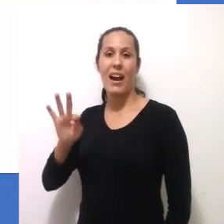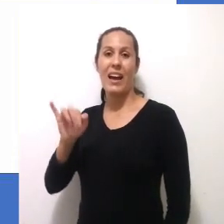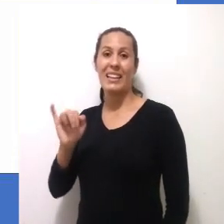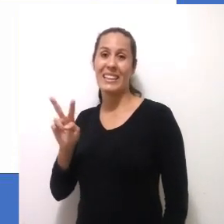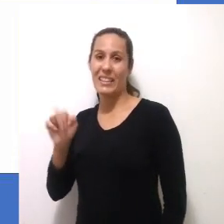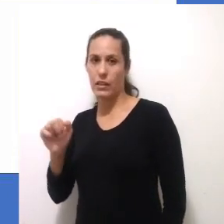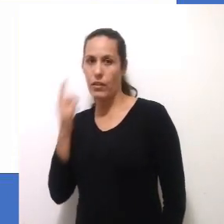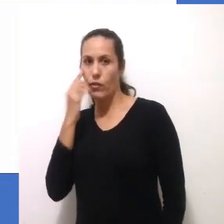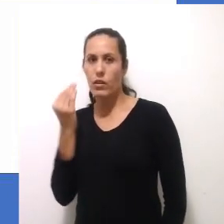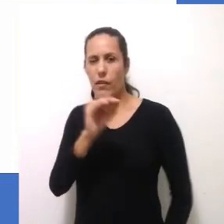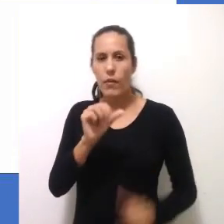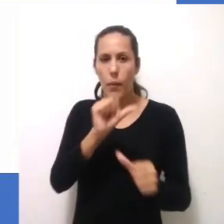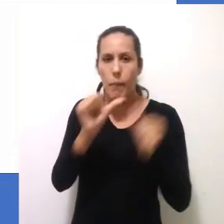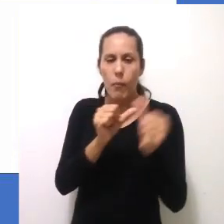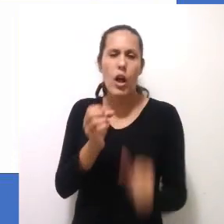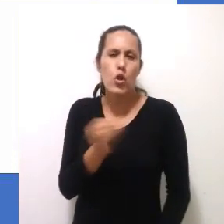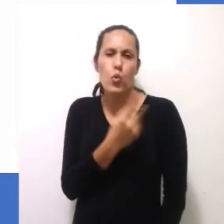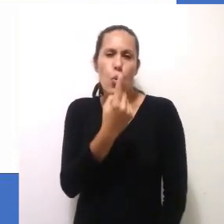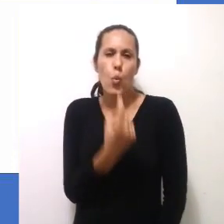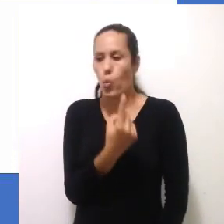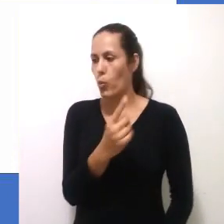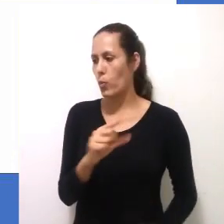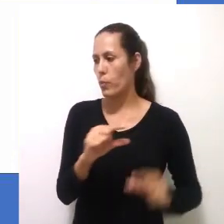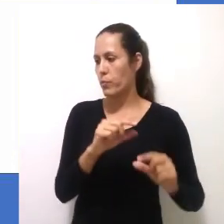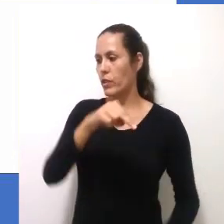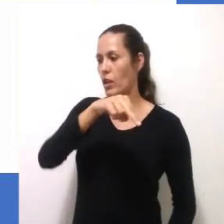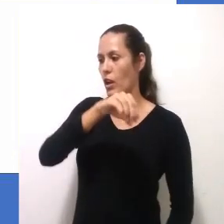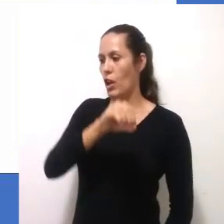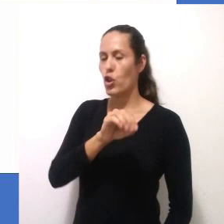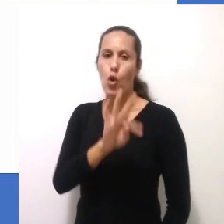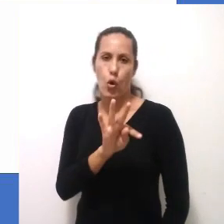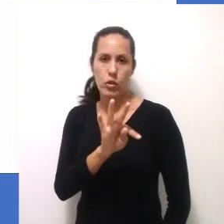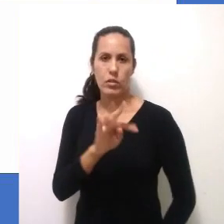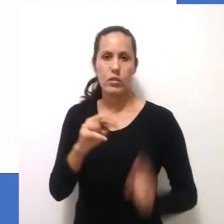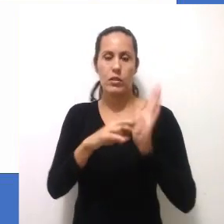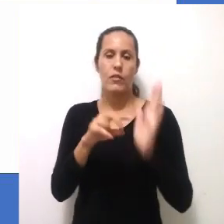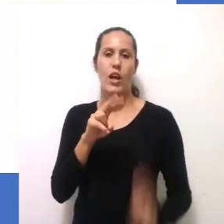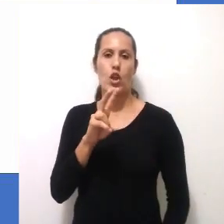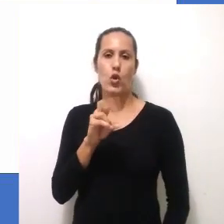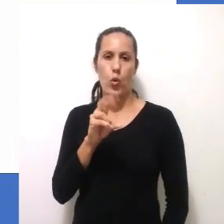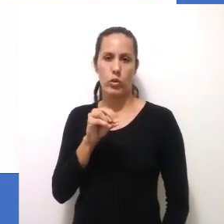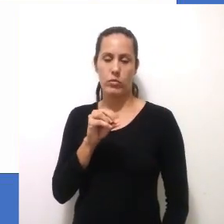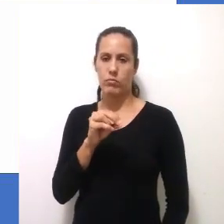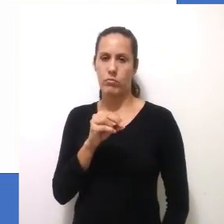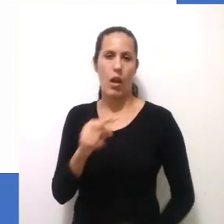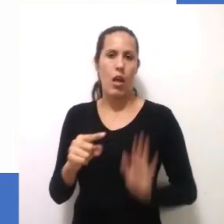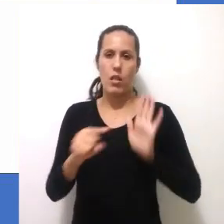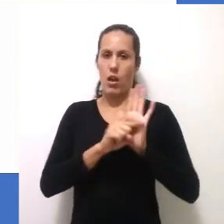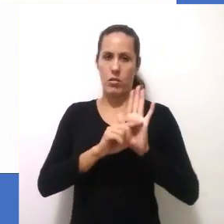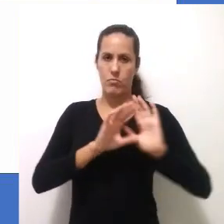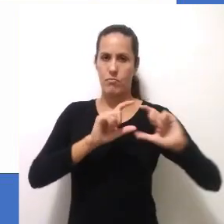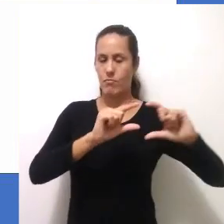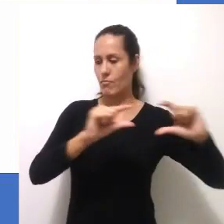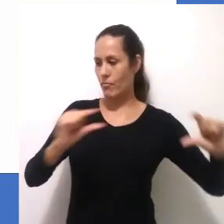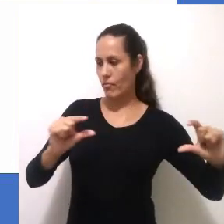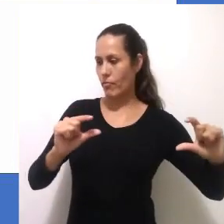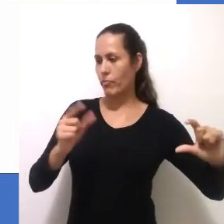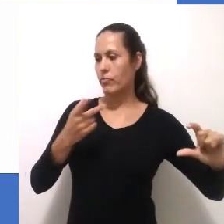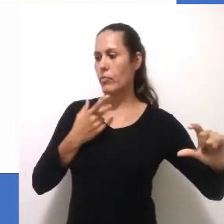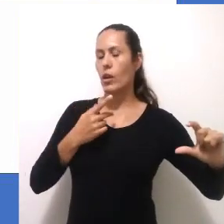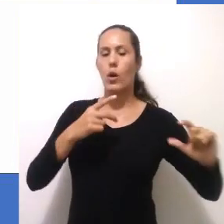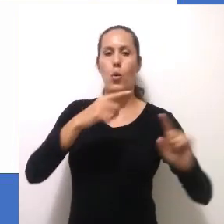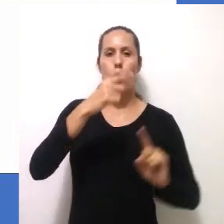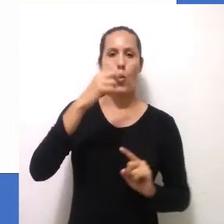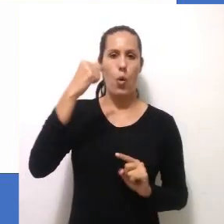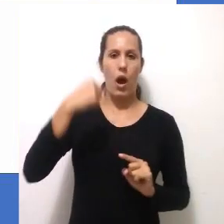elemento novo na sentença, que é a partícula not, de negação. Continua o meu